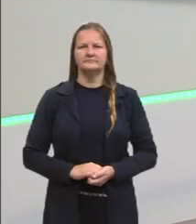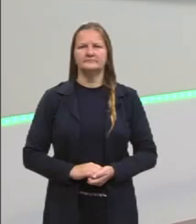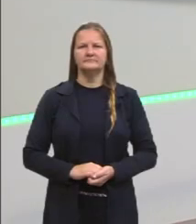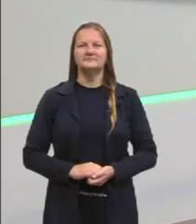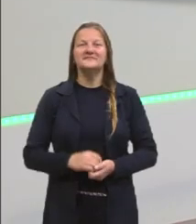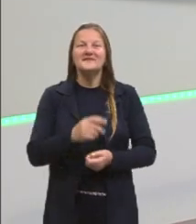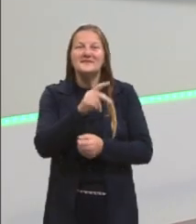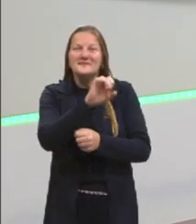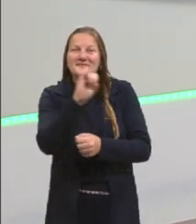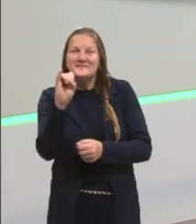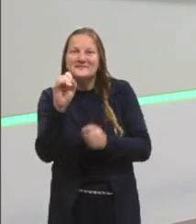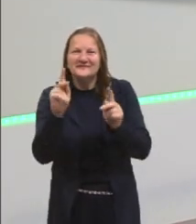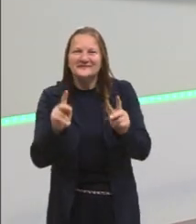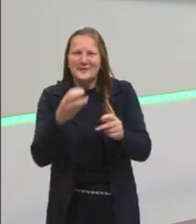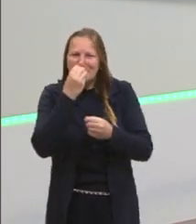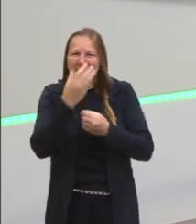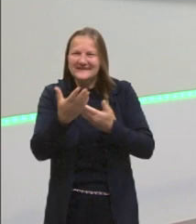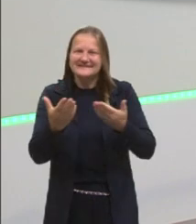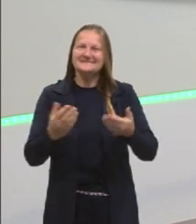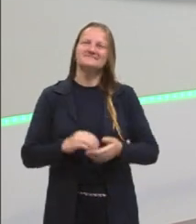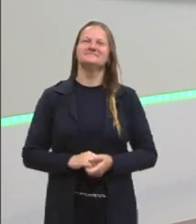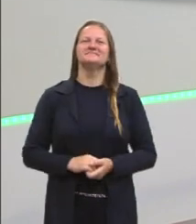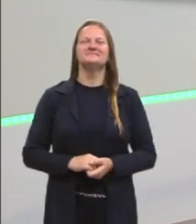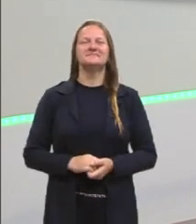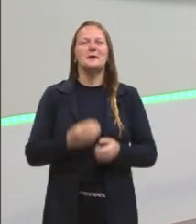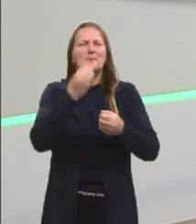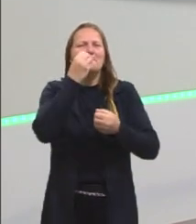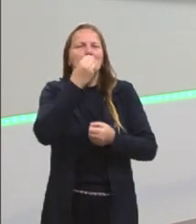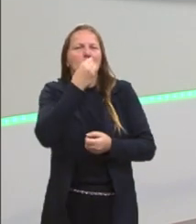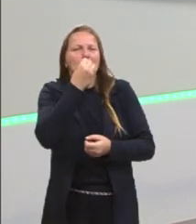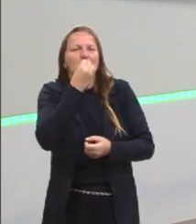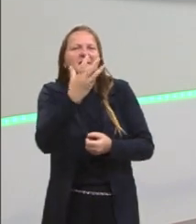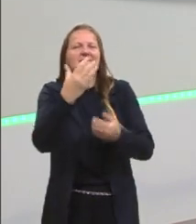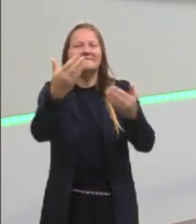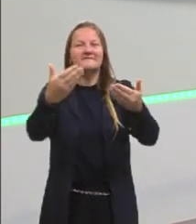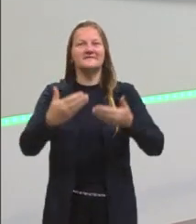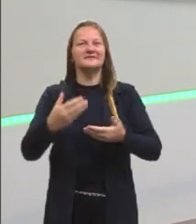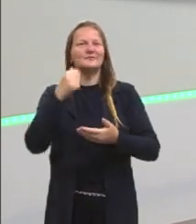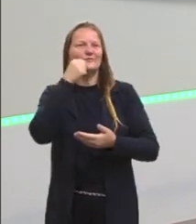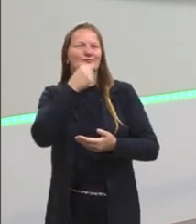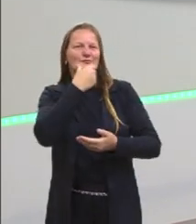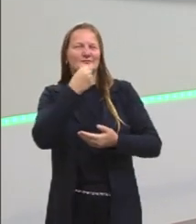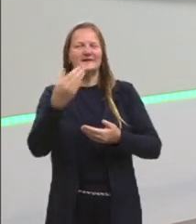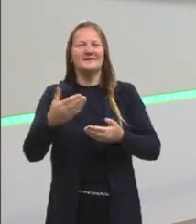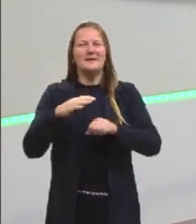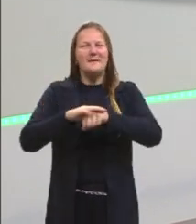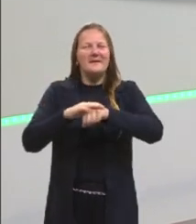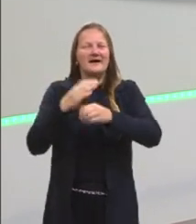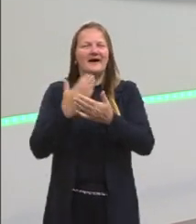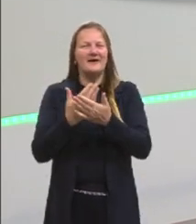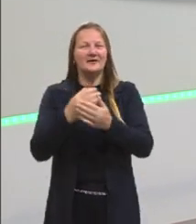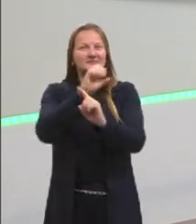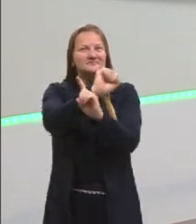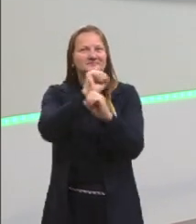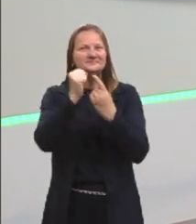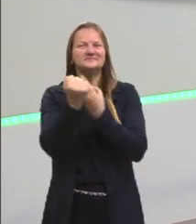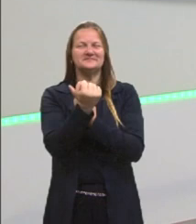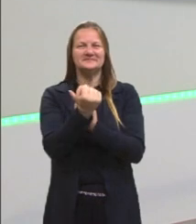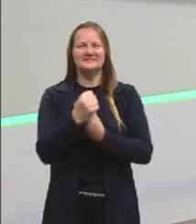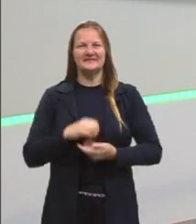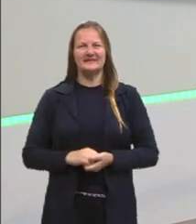Fala aí galera do Enem tudo bem como estão sejam todos bem-vindos todos bem-vindos para mais uma aula de Sociologia